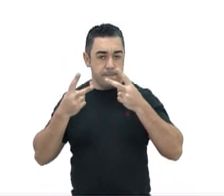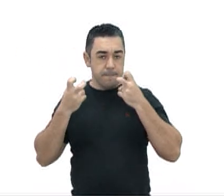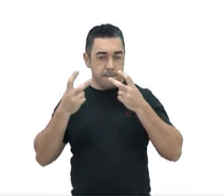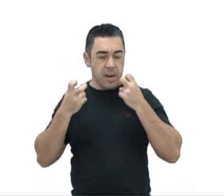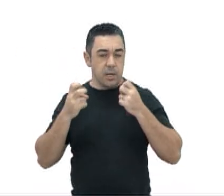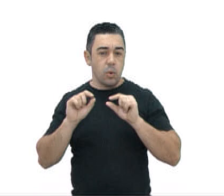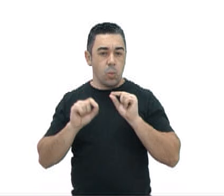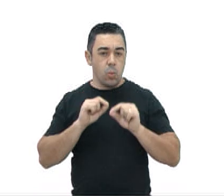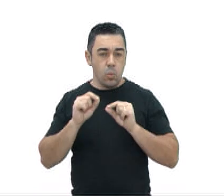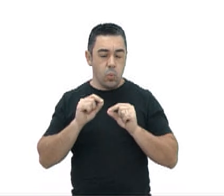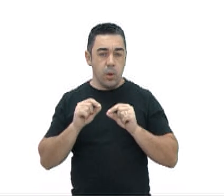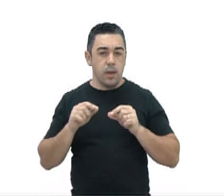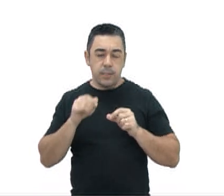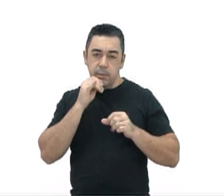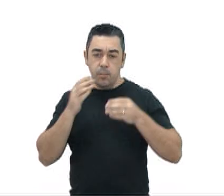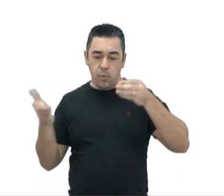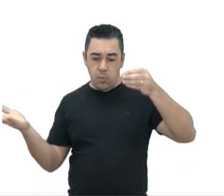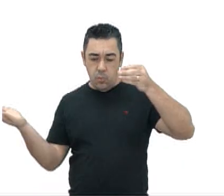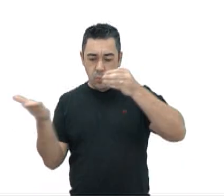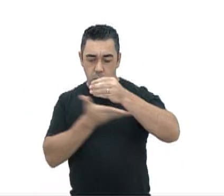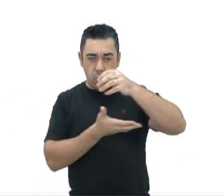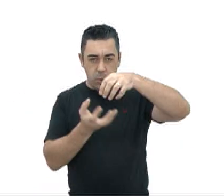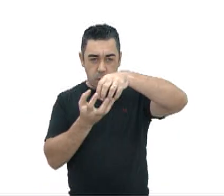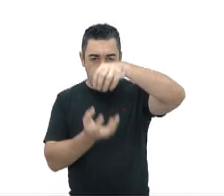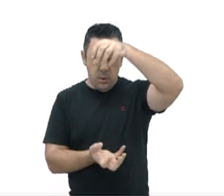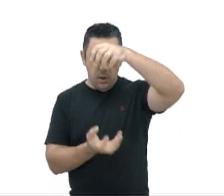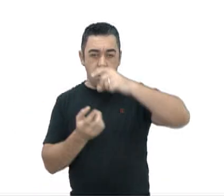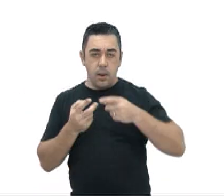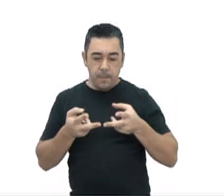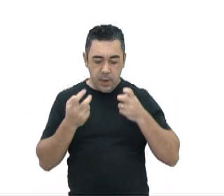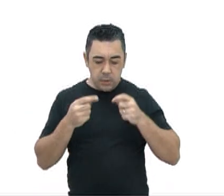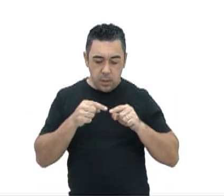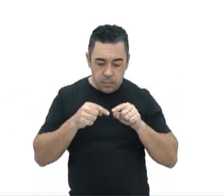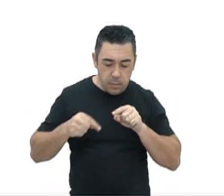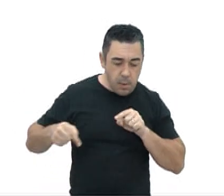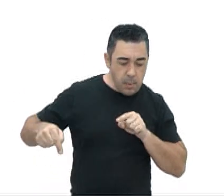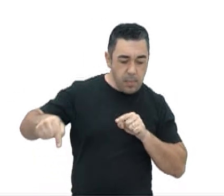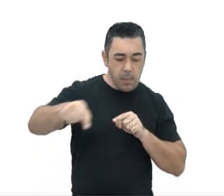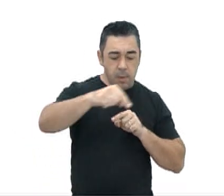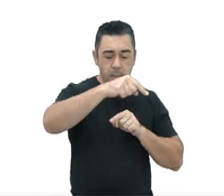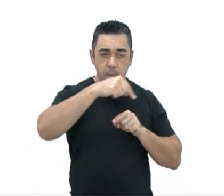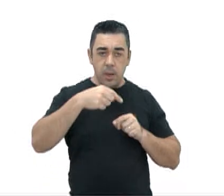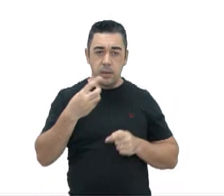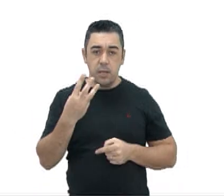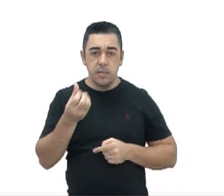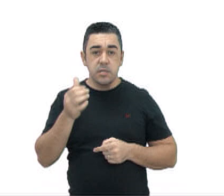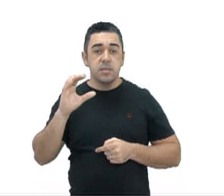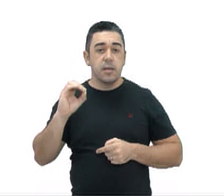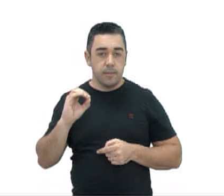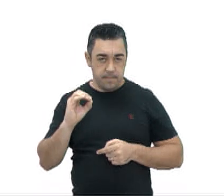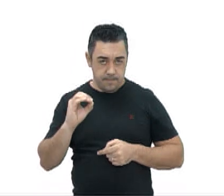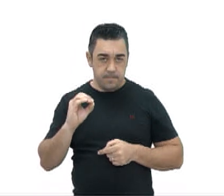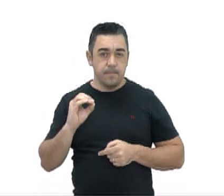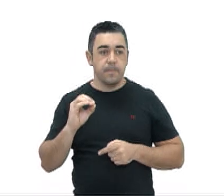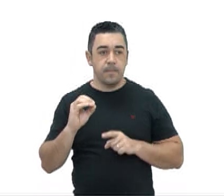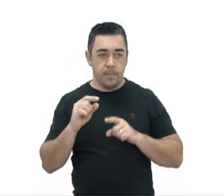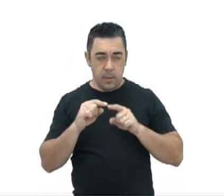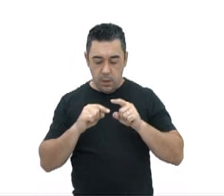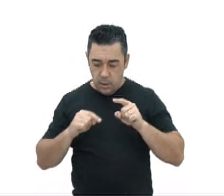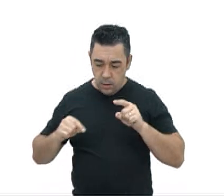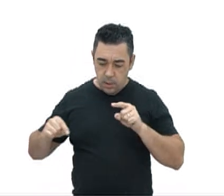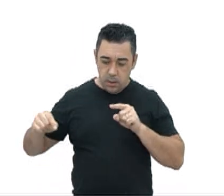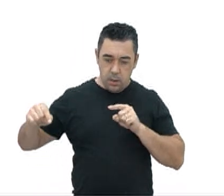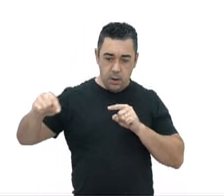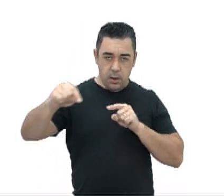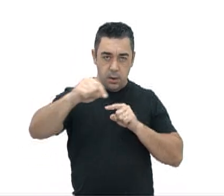a circunferência terrestre ela vai ter 360 graus. Logo, nós vamos ter 180